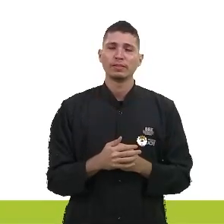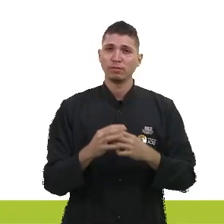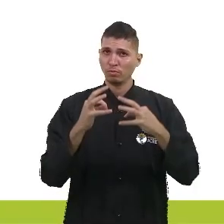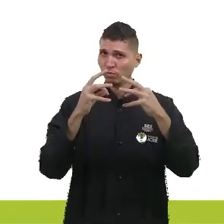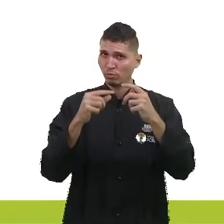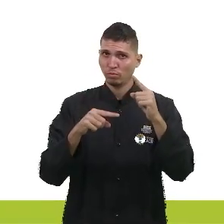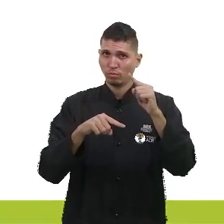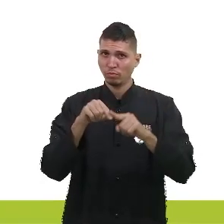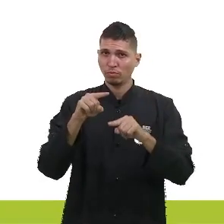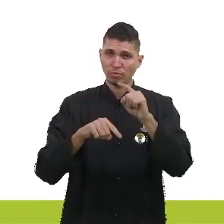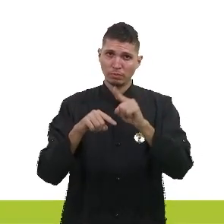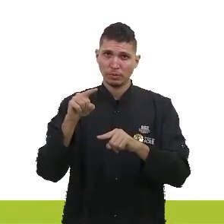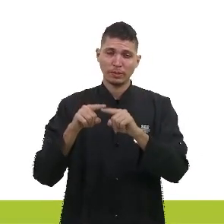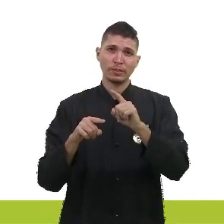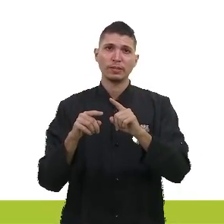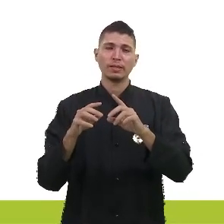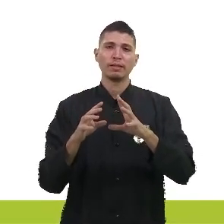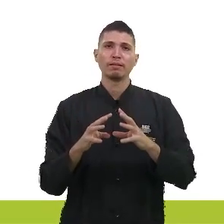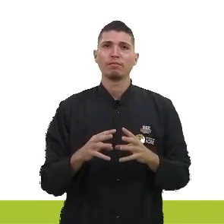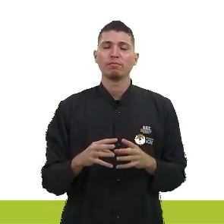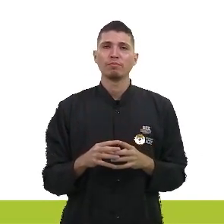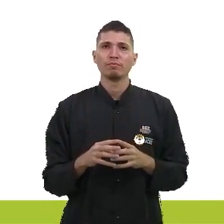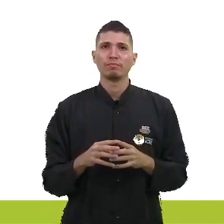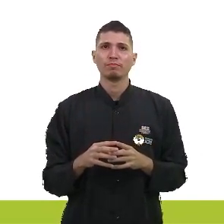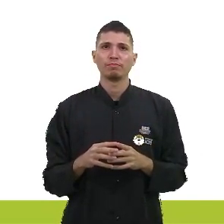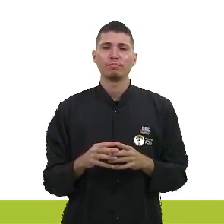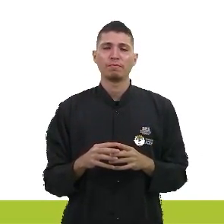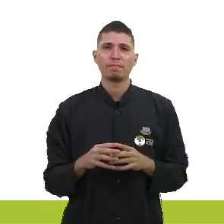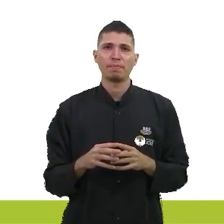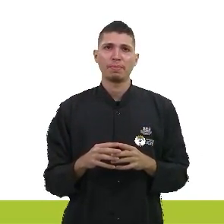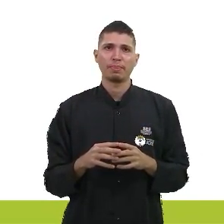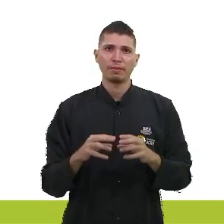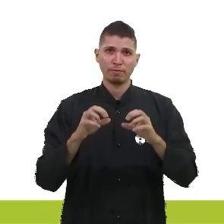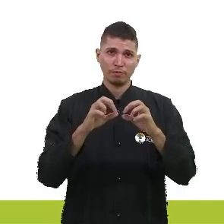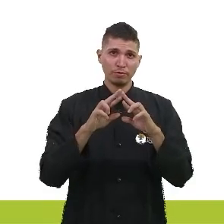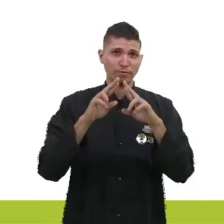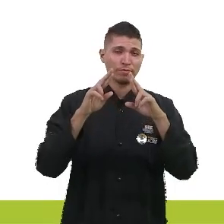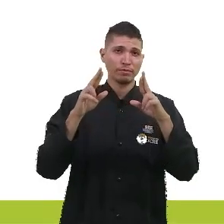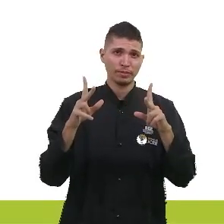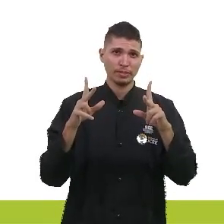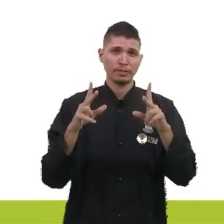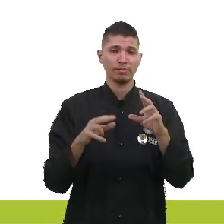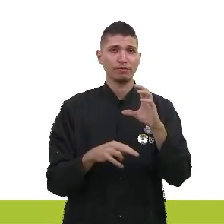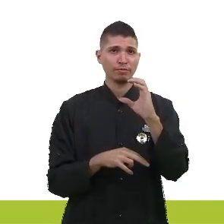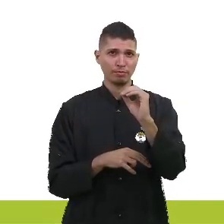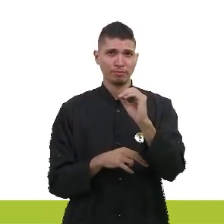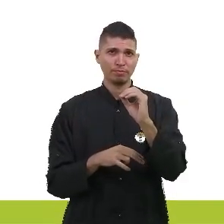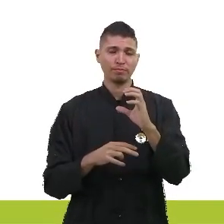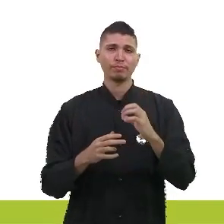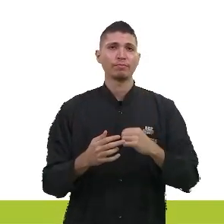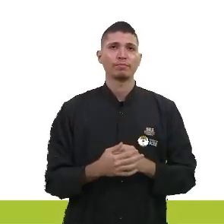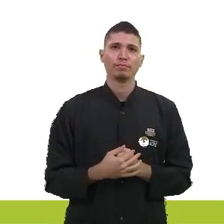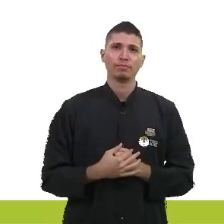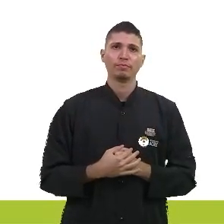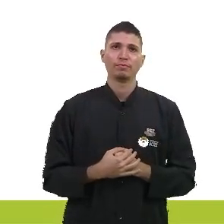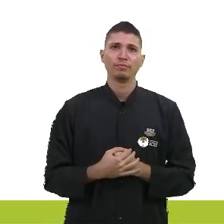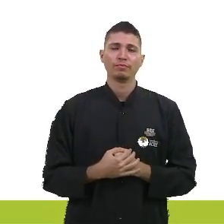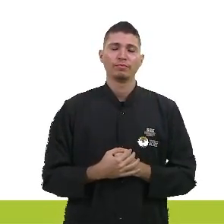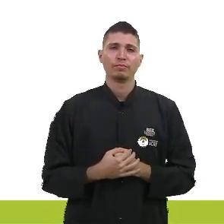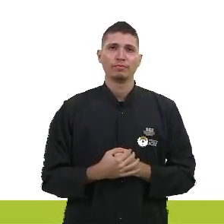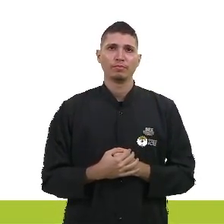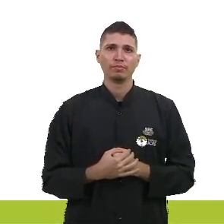tende a continuar se o somatório das forças dele for diferente de zero. Isso